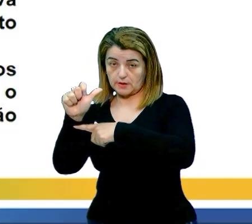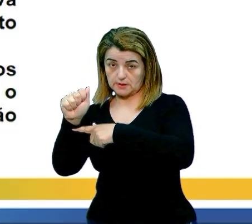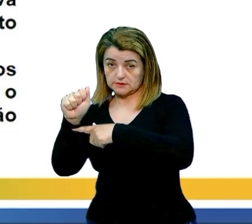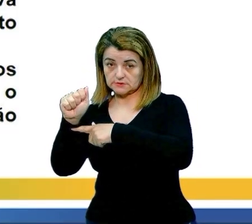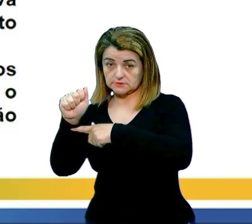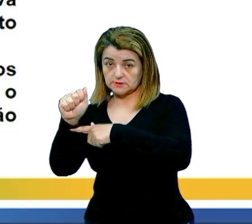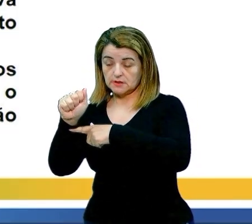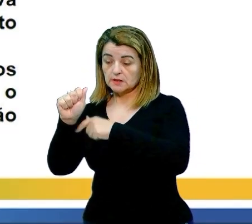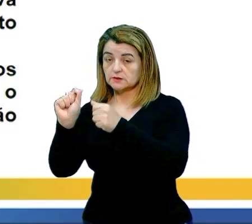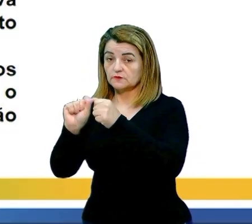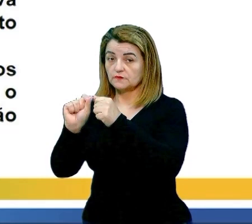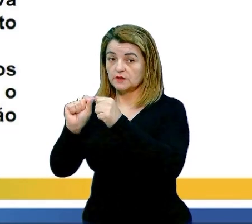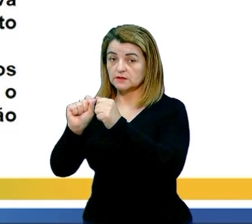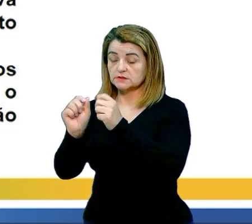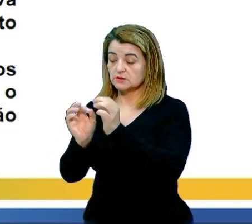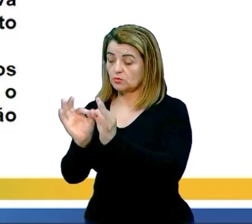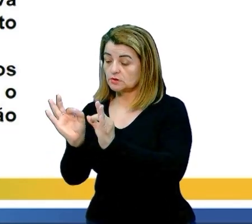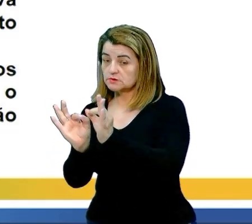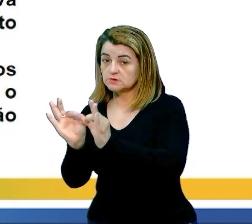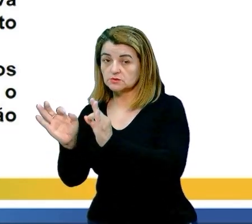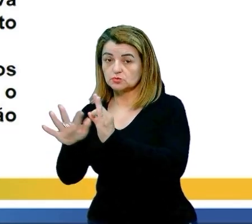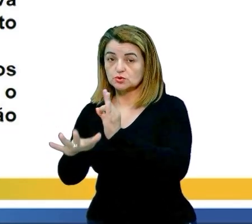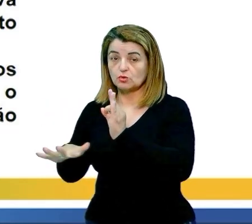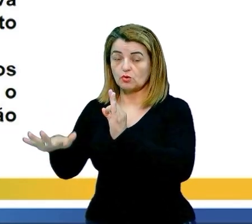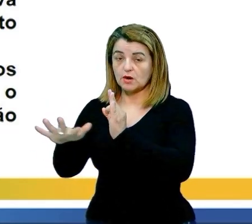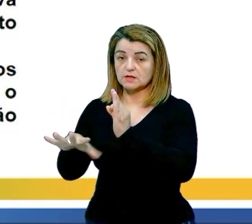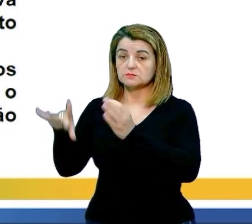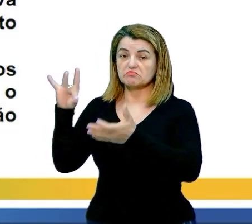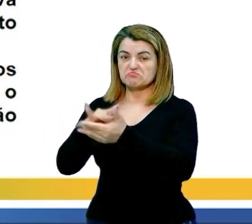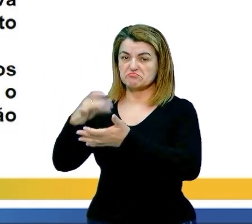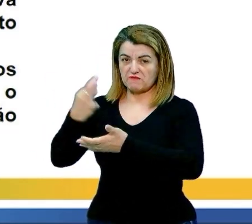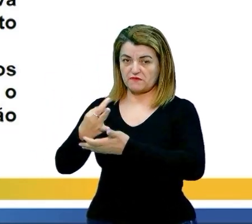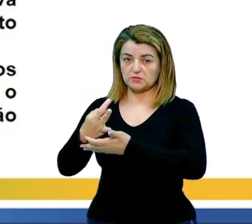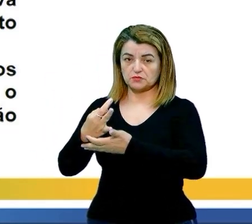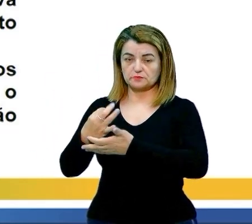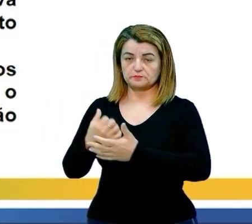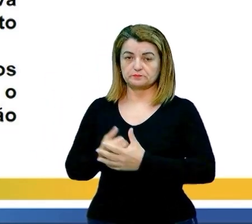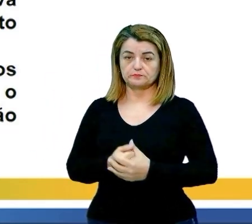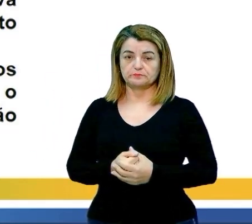na elaboração de lugares ideais perfeitos.